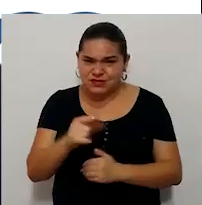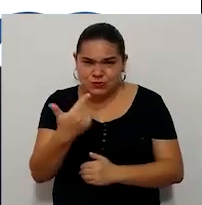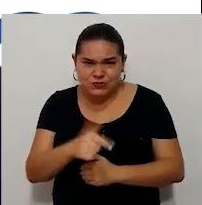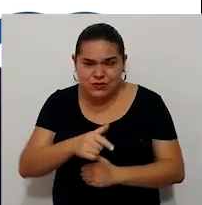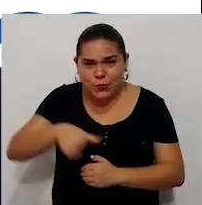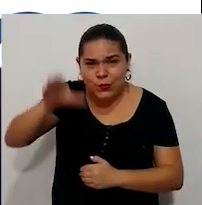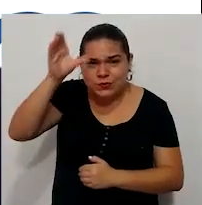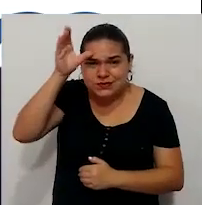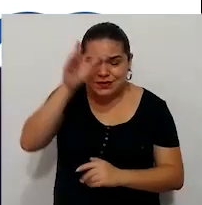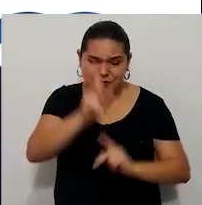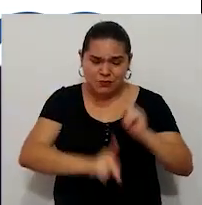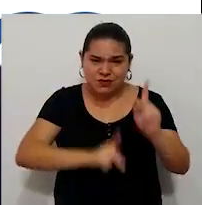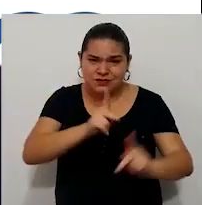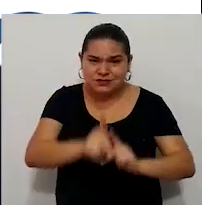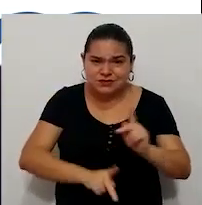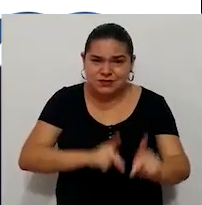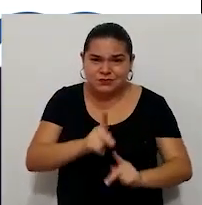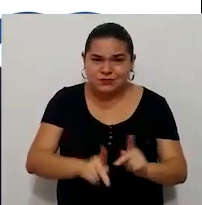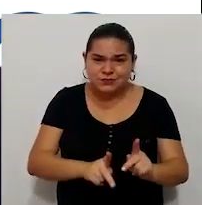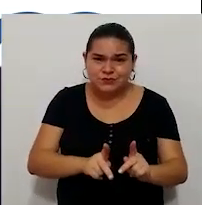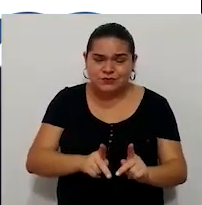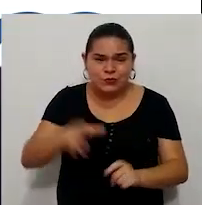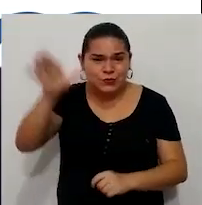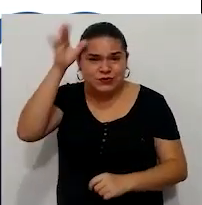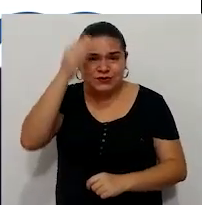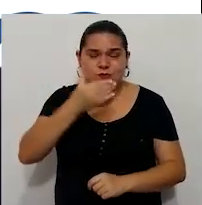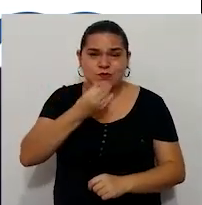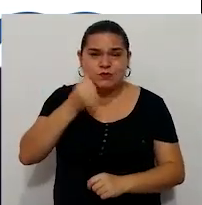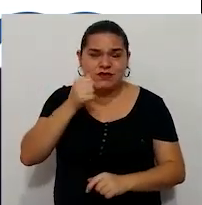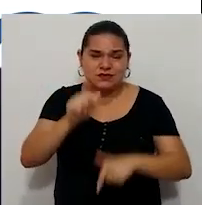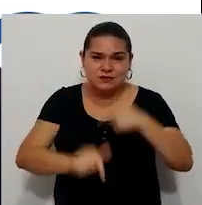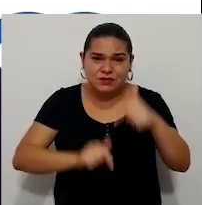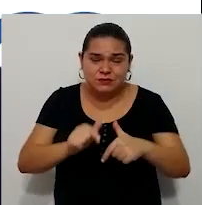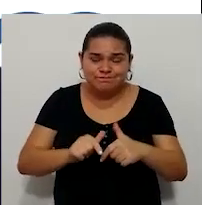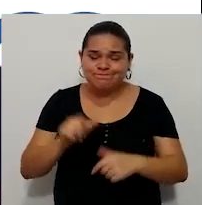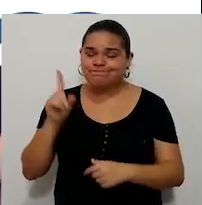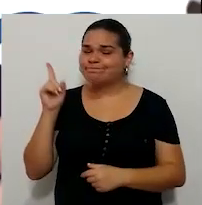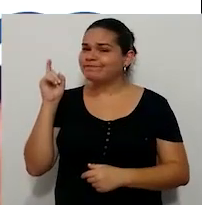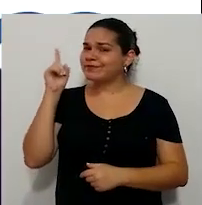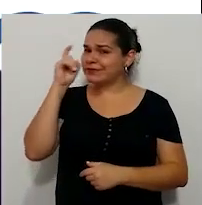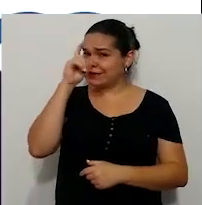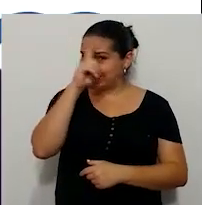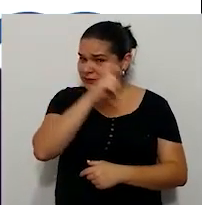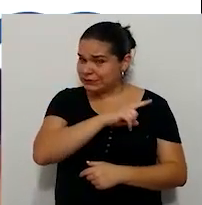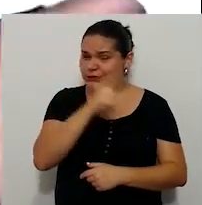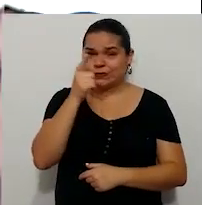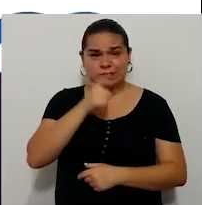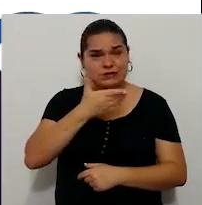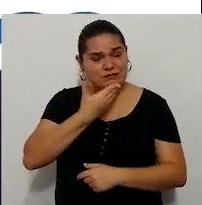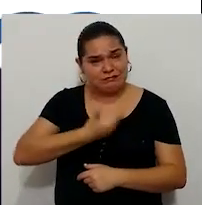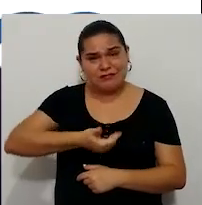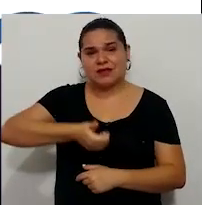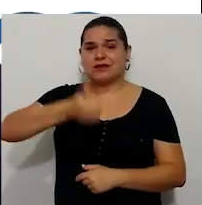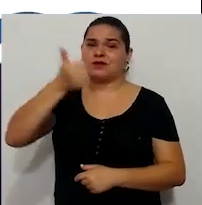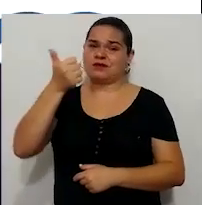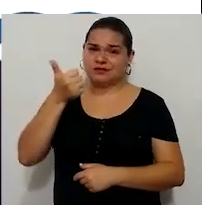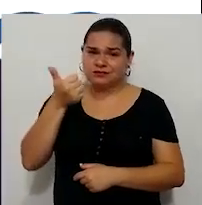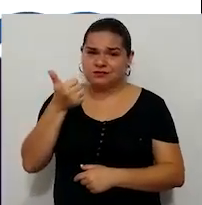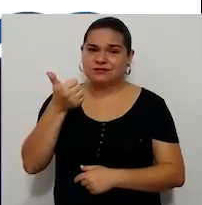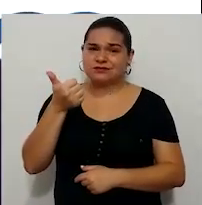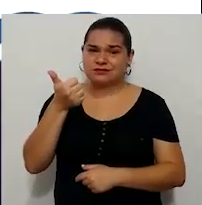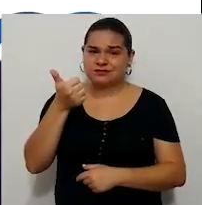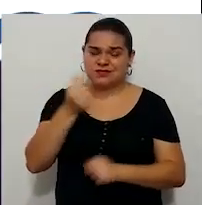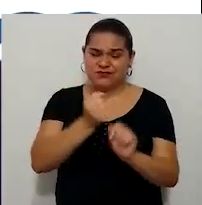dos trabalhadores, vai ser uma dificuldade nós melhorarmos a situação